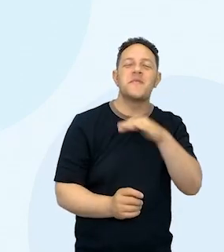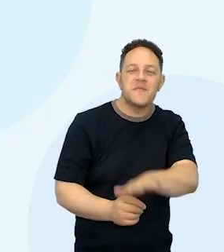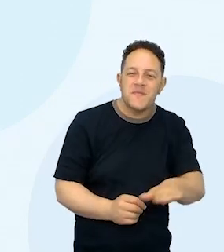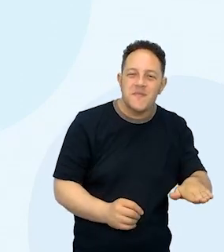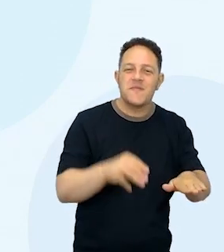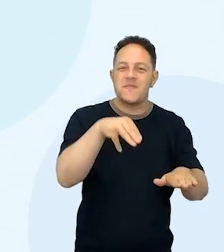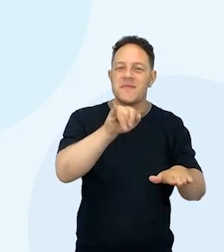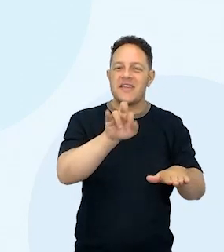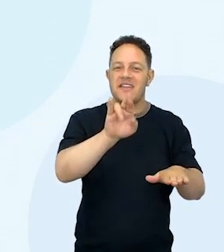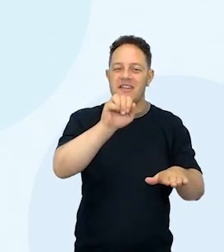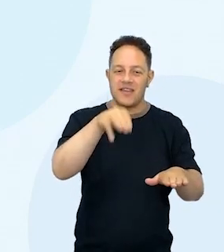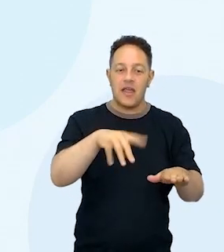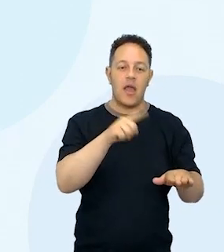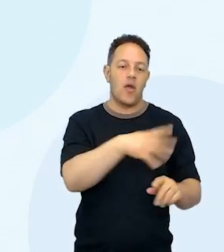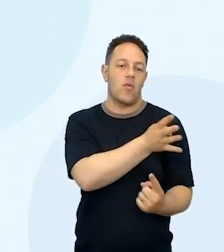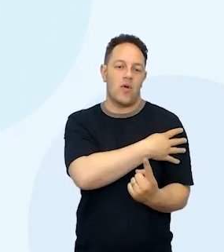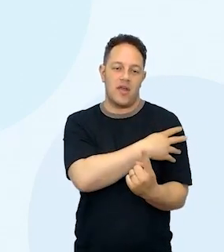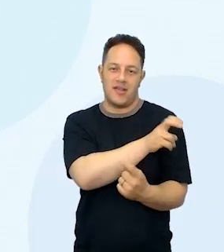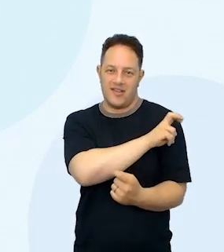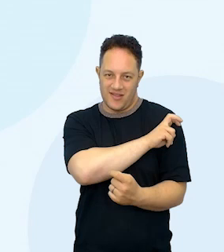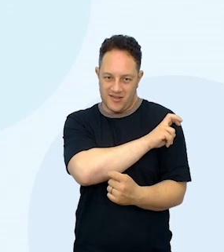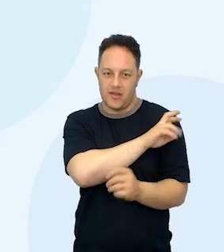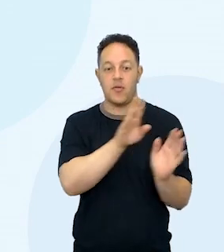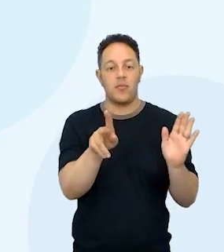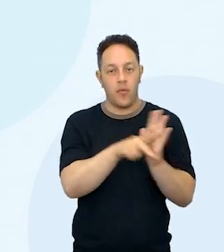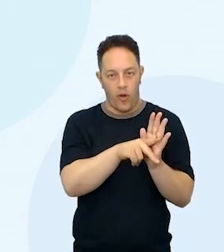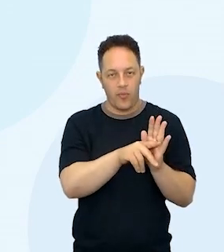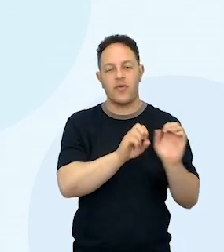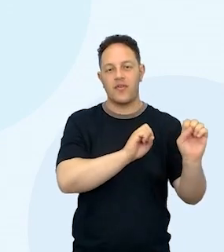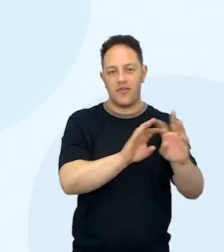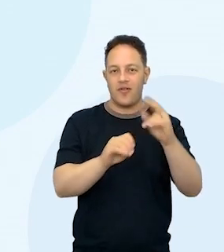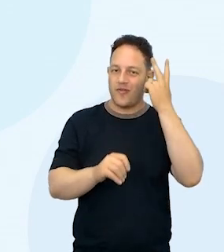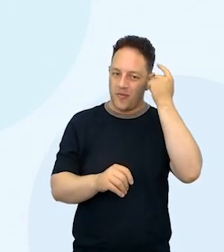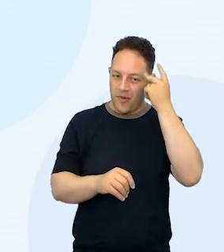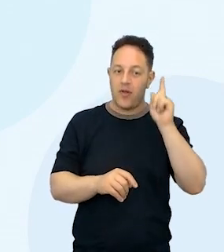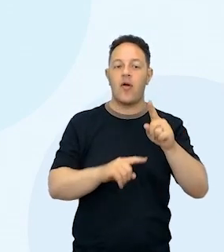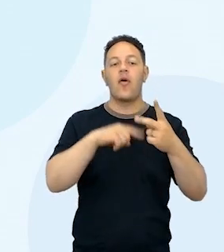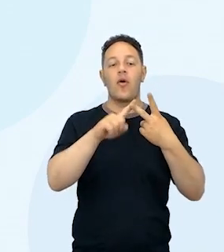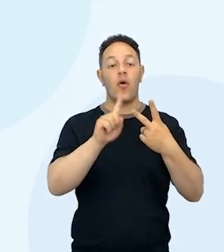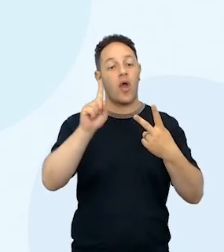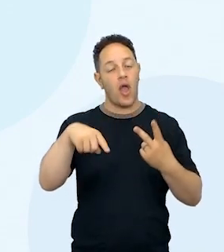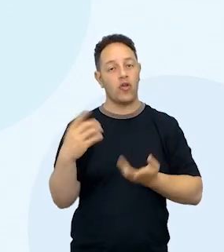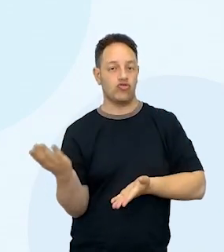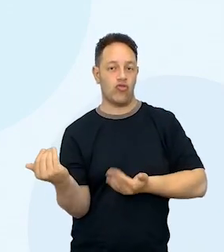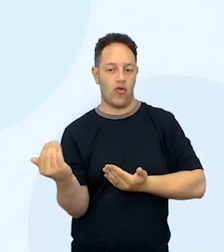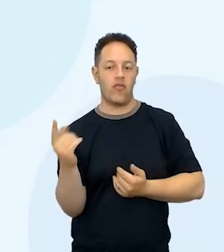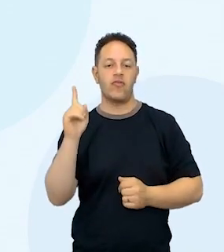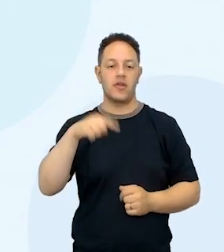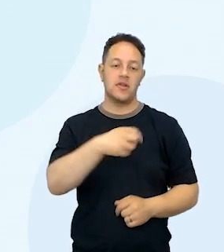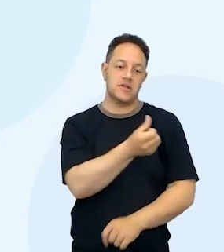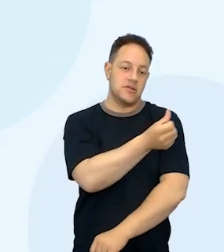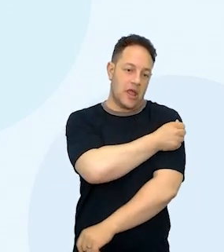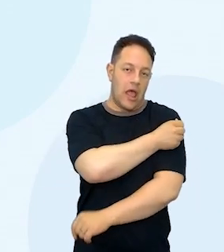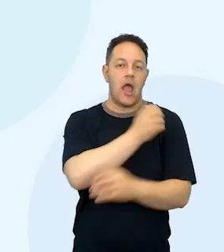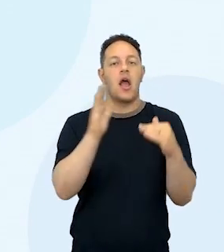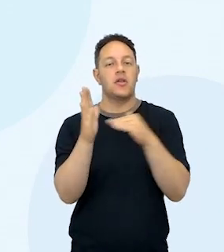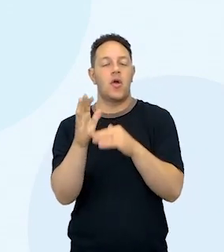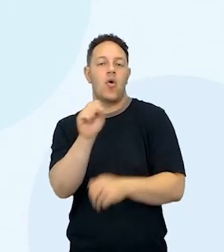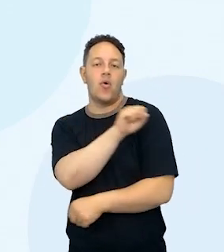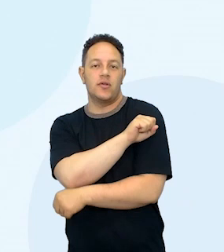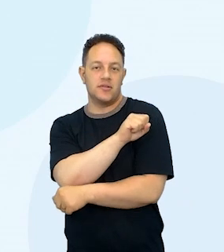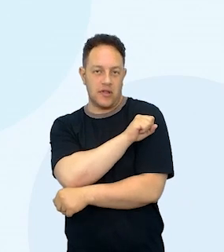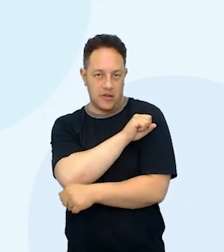Que envolve o 4º e 5º anos no ensino fundamental. A categoria Júnior, que vai do 6º ao 8º do